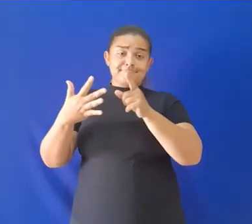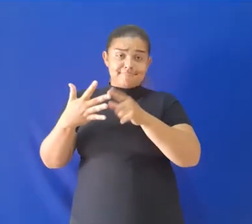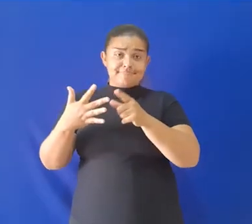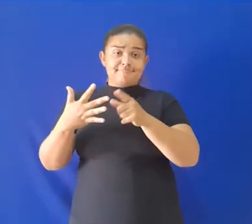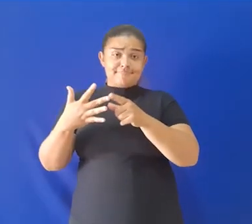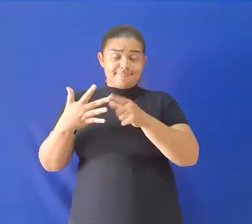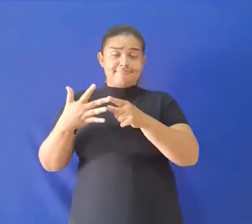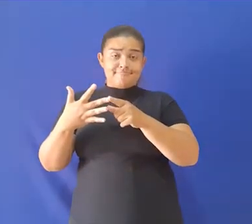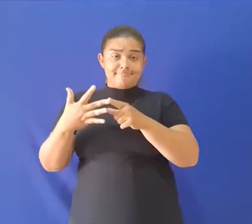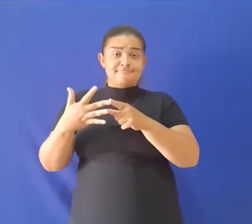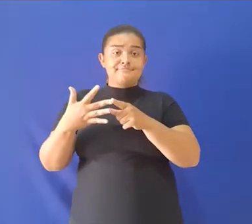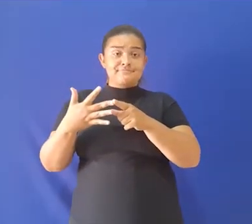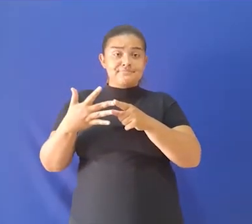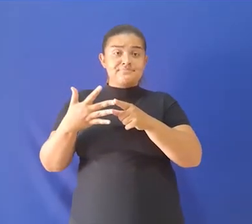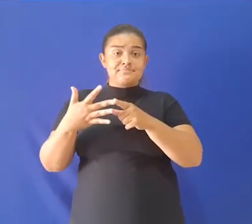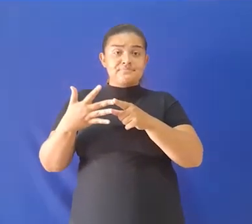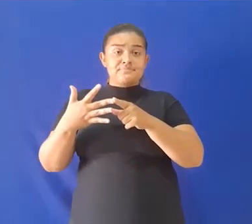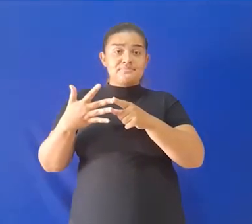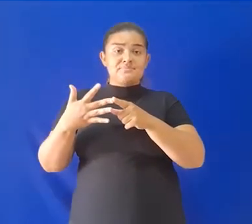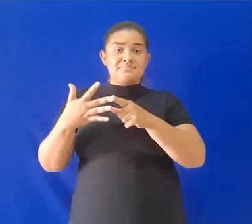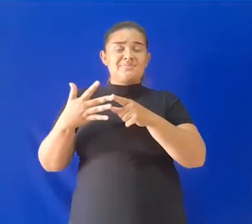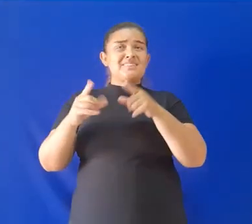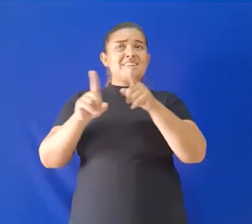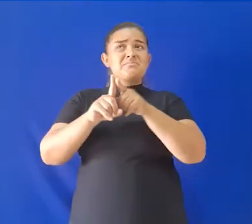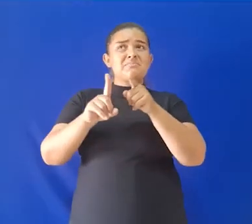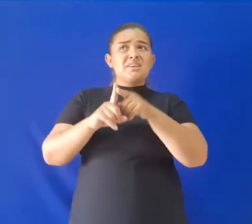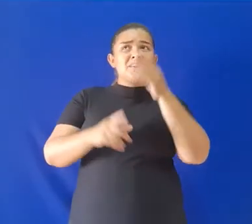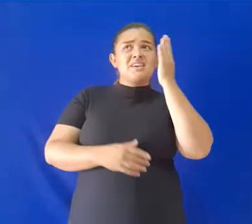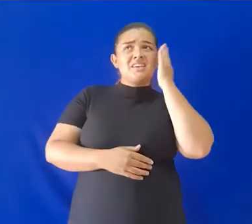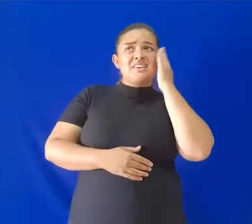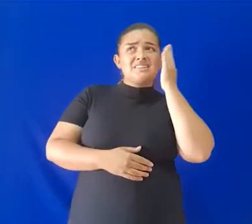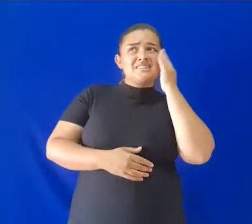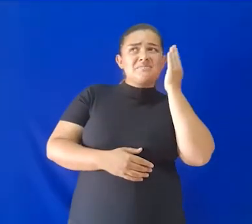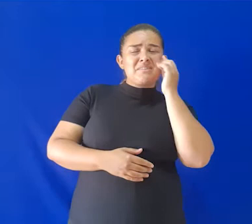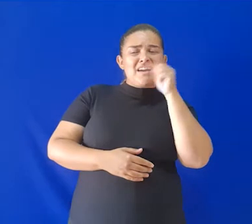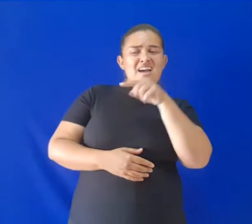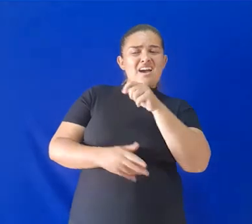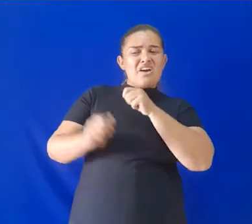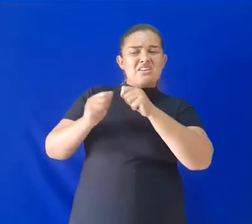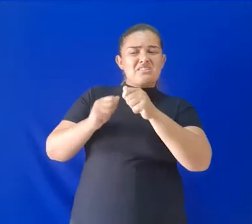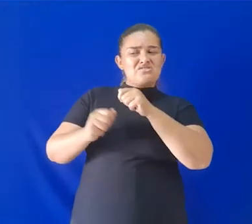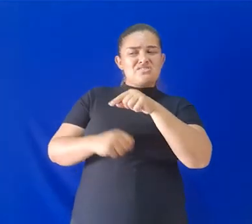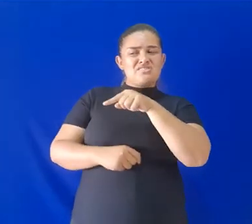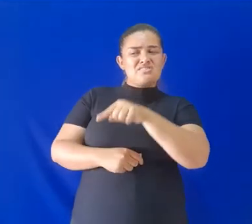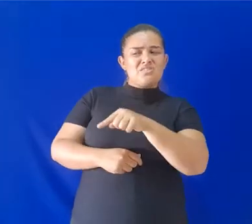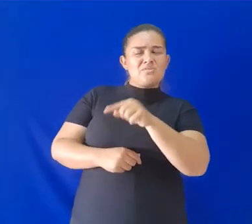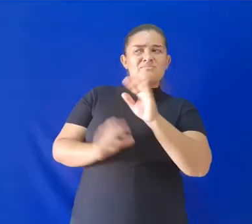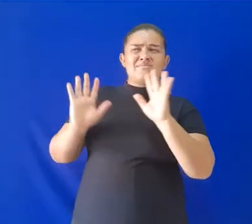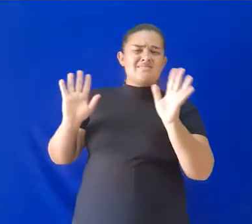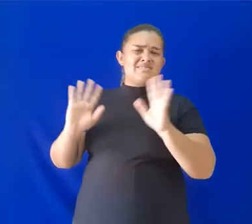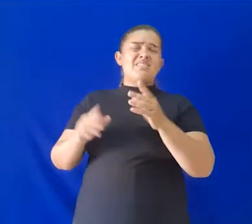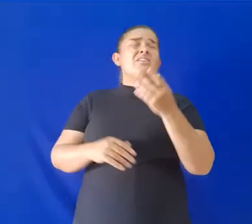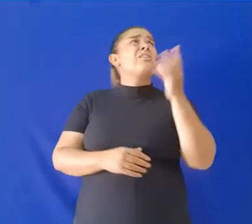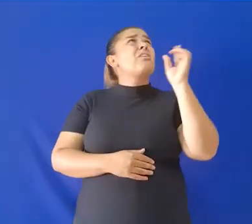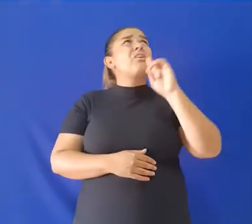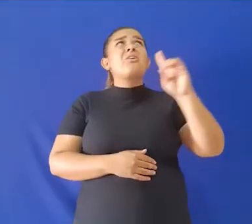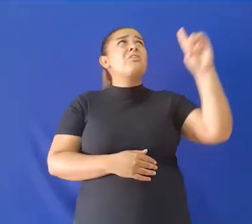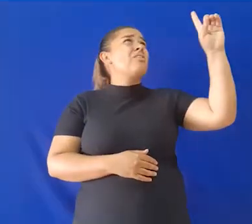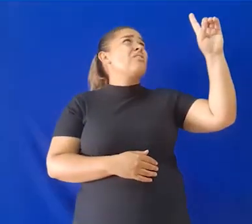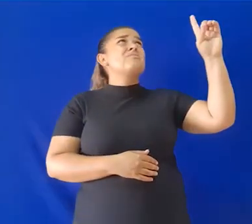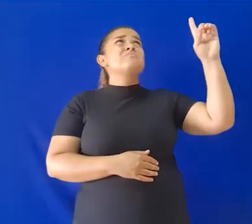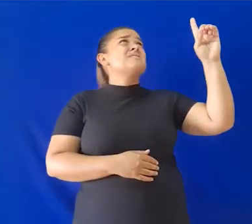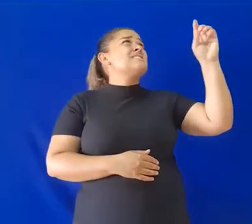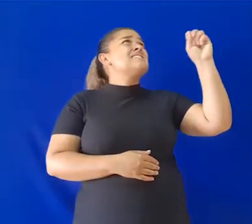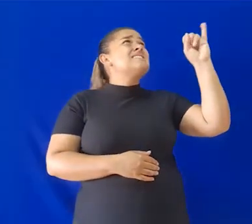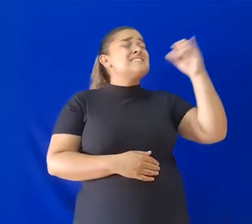novamente. Eles passam pela situação de negociação ou barganha, que é